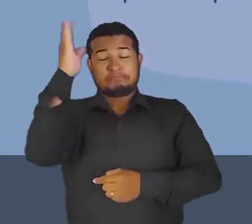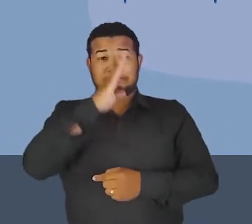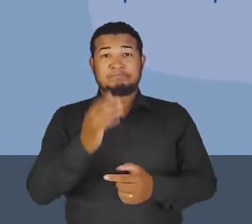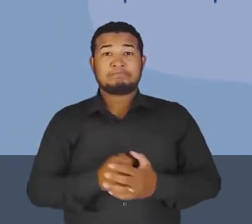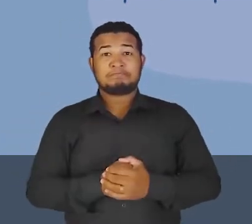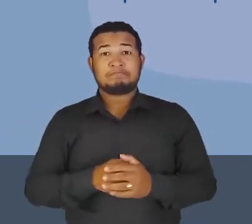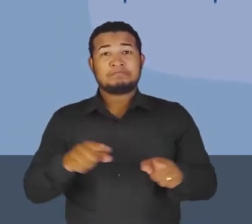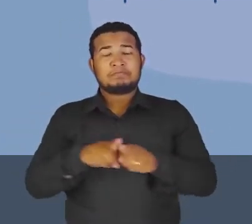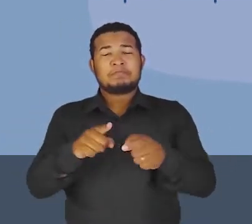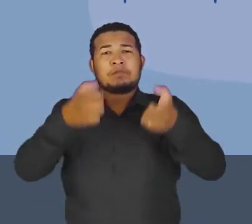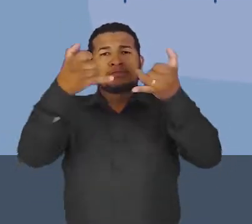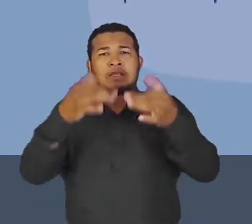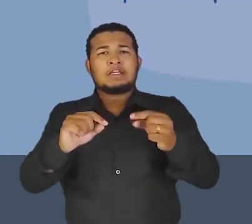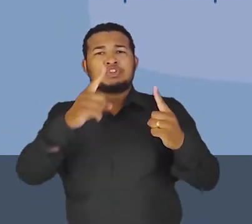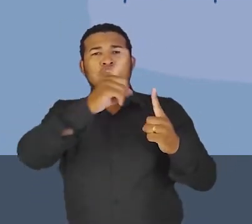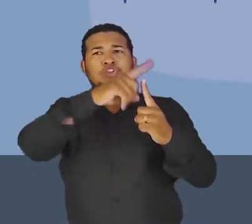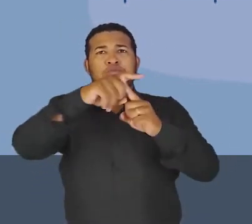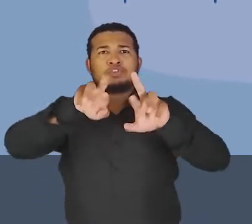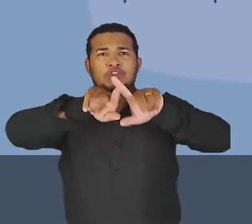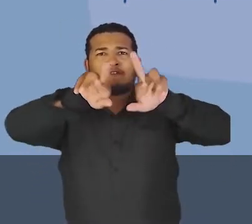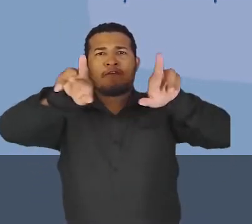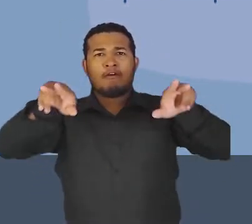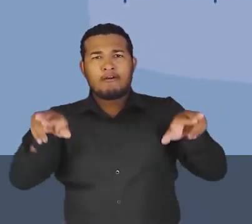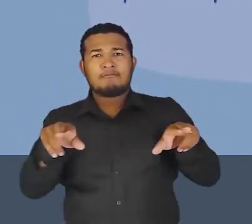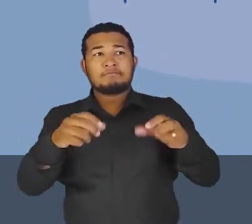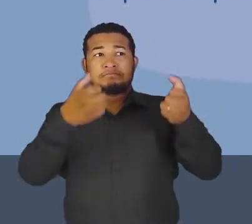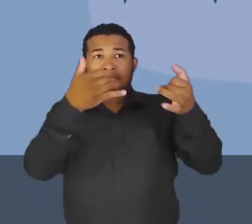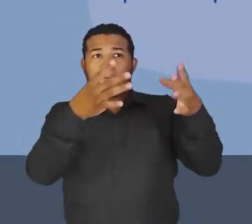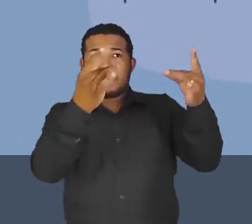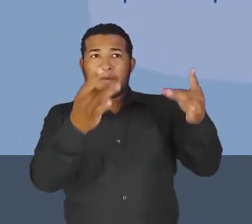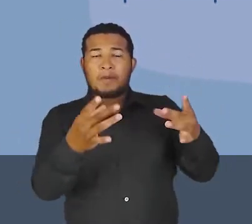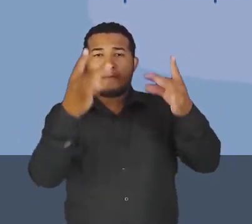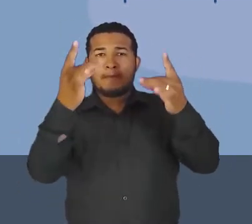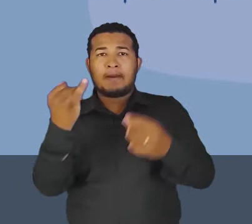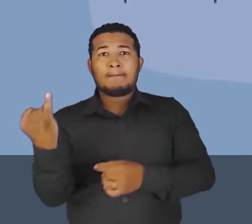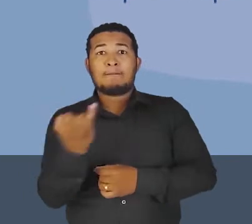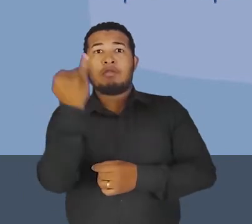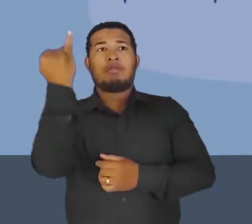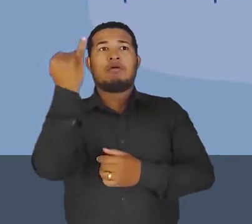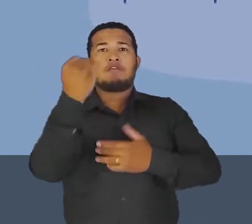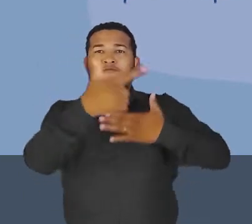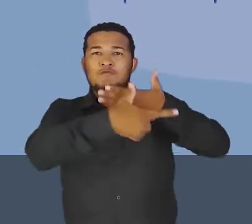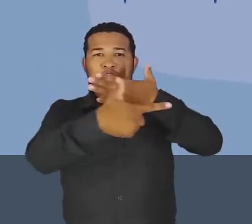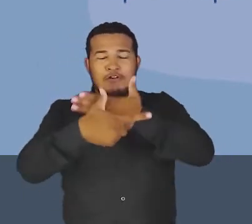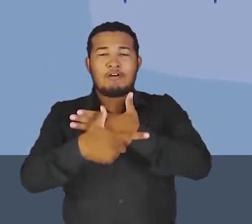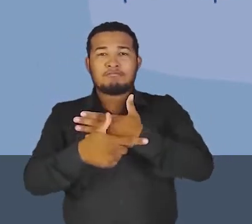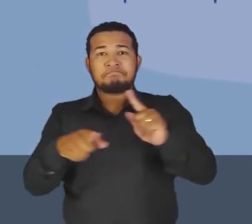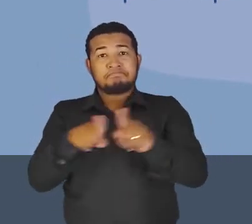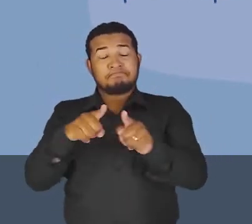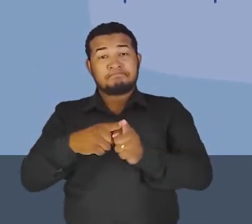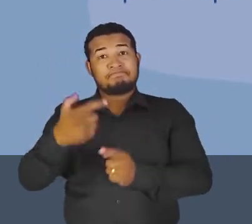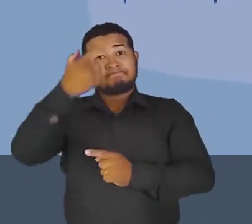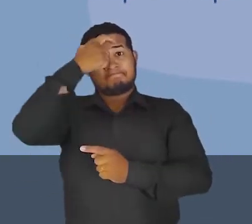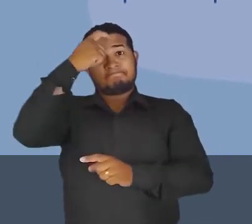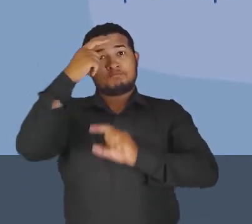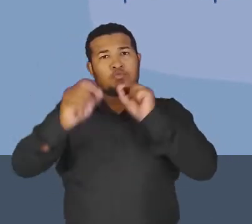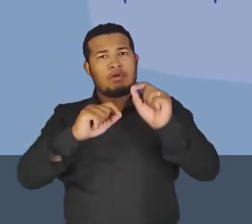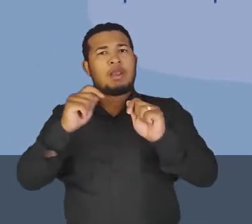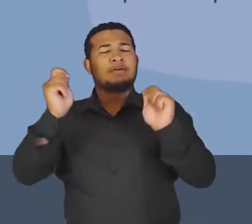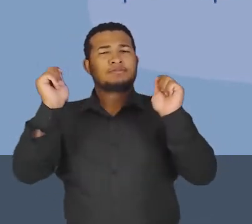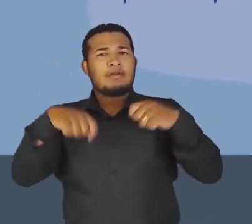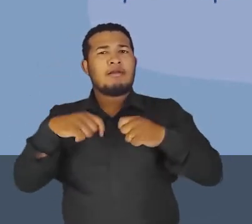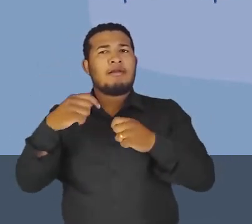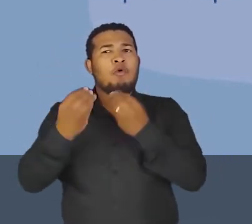Diferenciar diferentes cargos políticos, considerando suas importâncias e funções. Conscientizar quanto à importância de se interessar